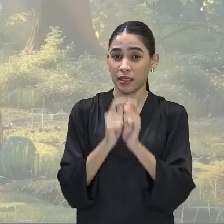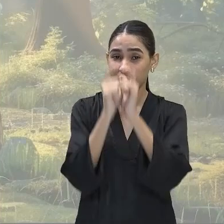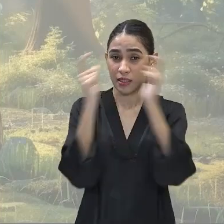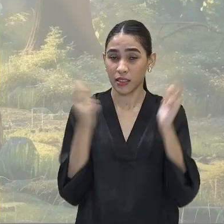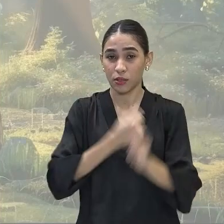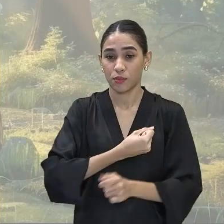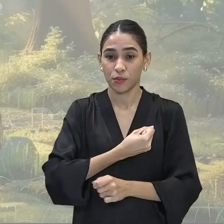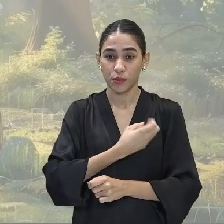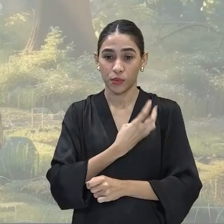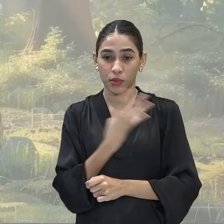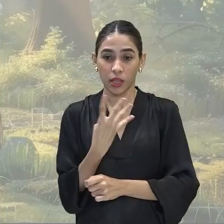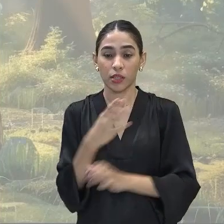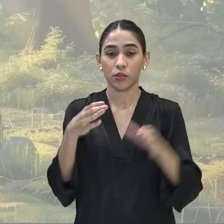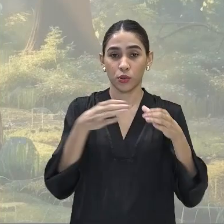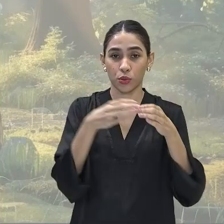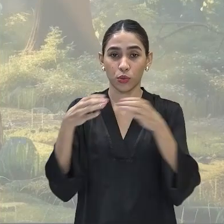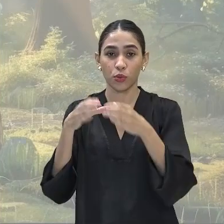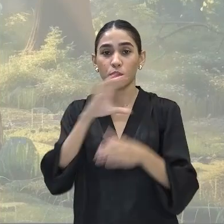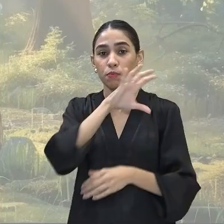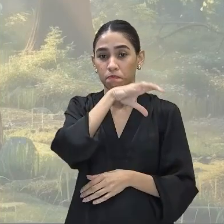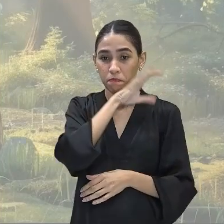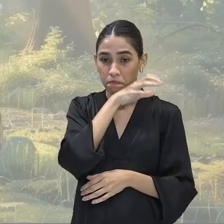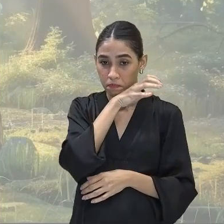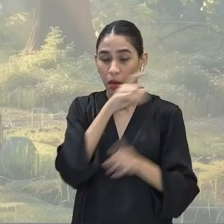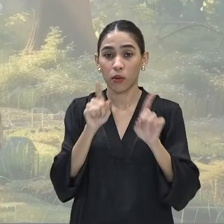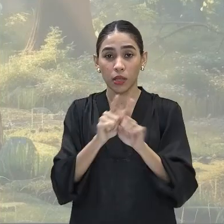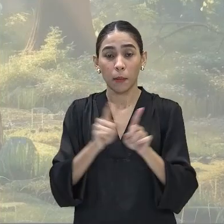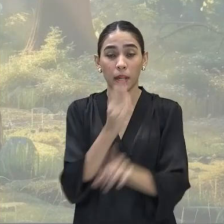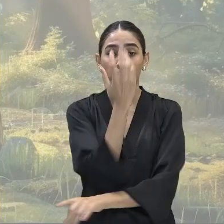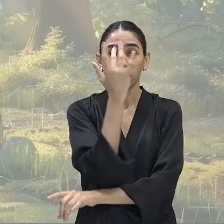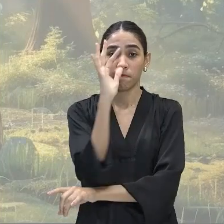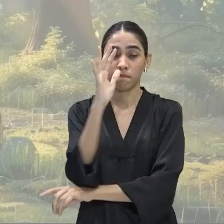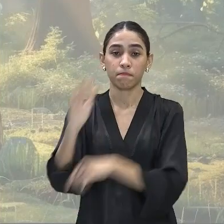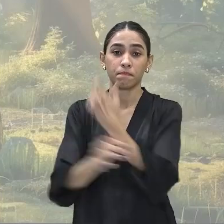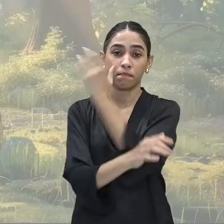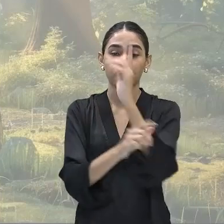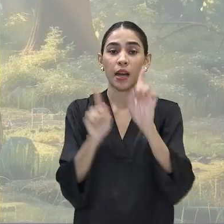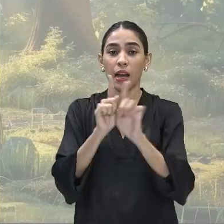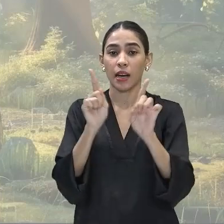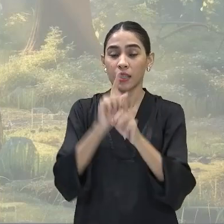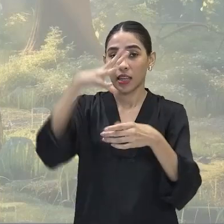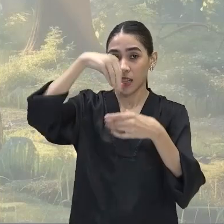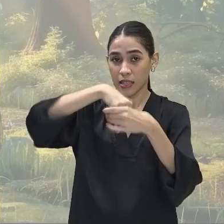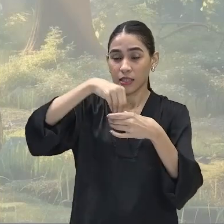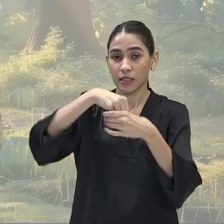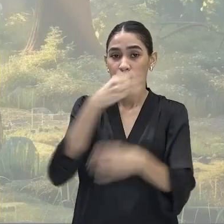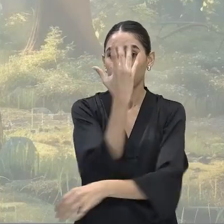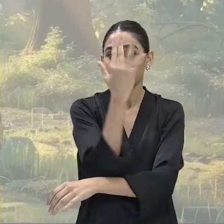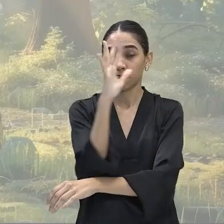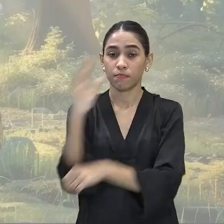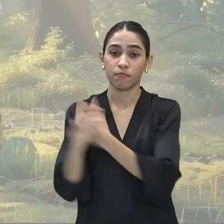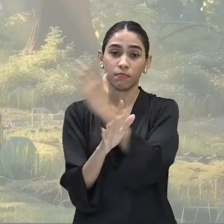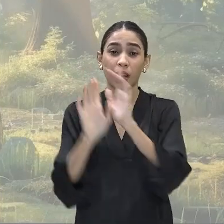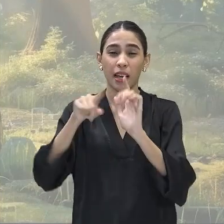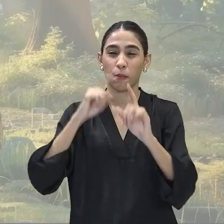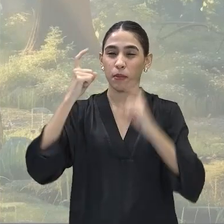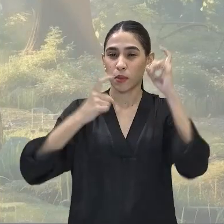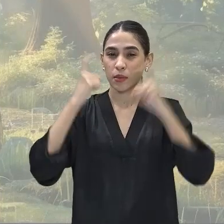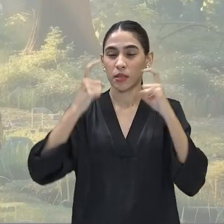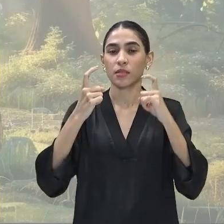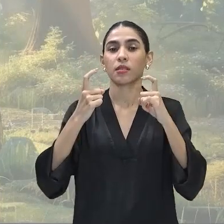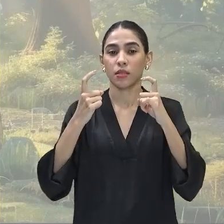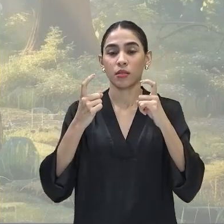quantidades aí de espécies de seres vivos ainda presentes aí na natureza. Então, é uma preocupação muito grande